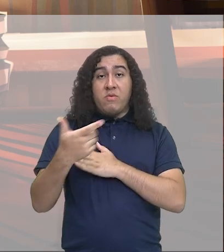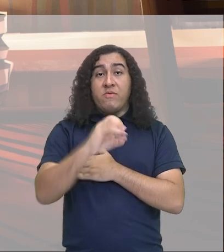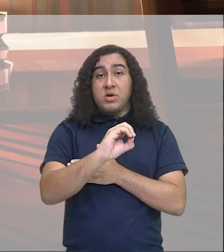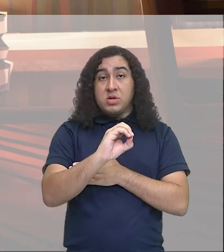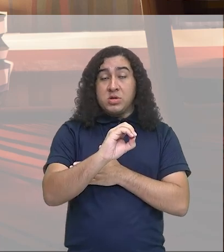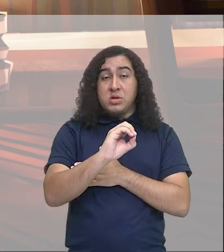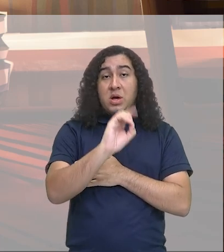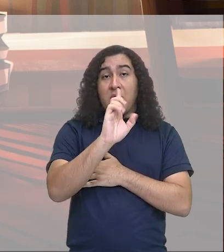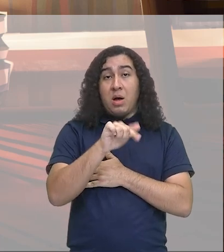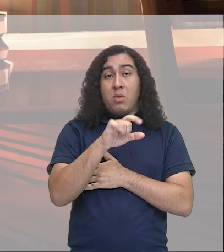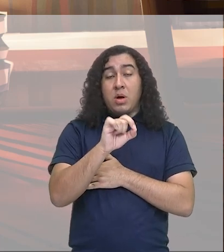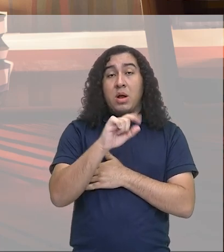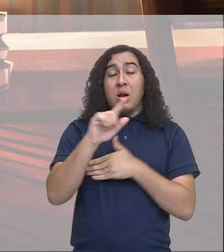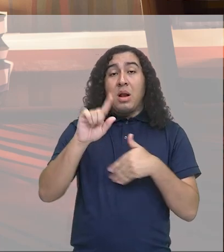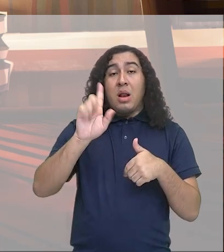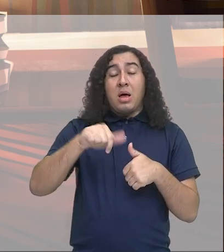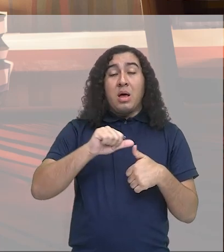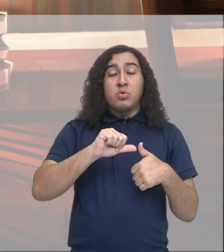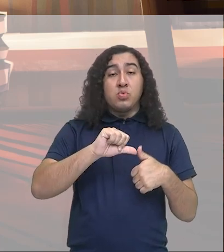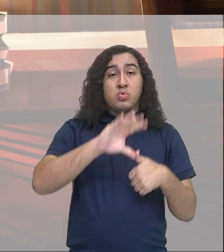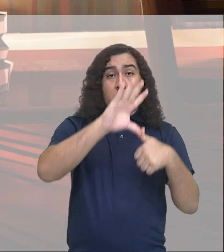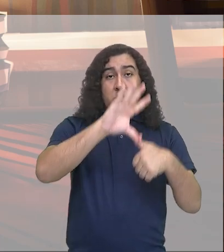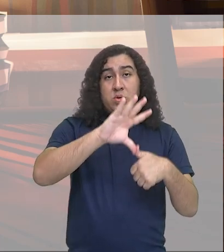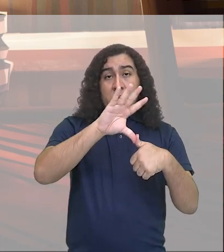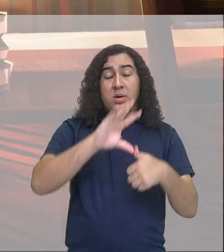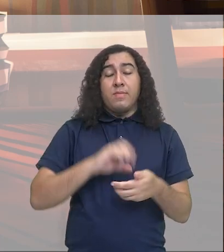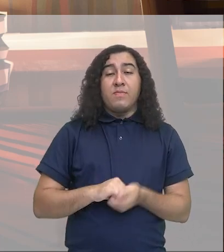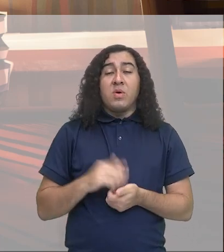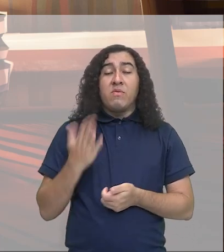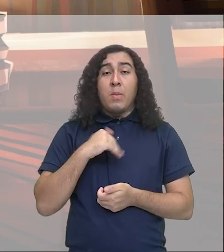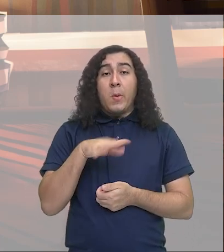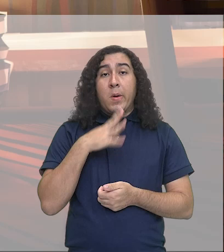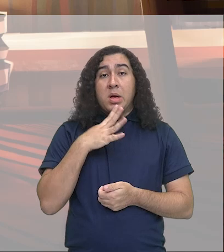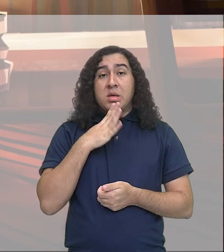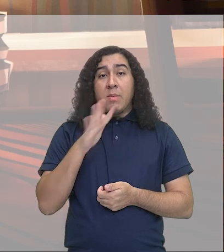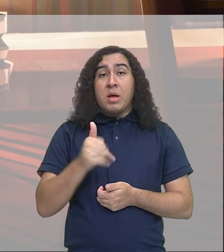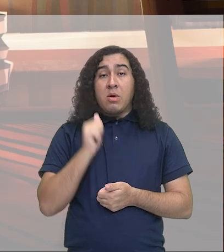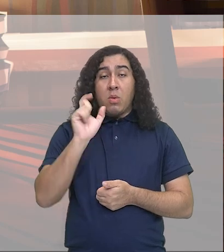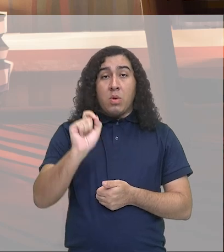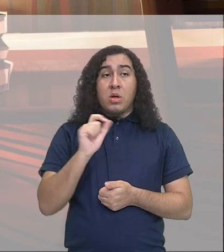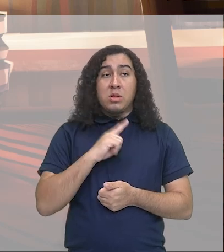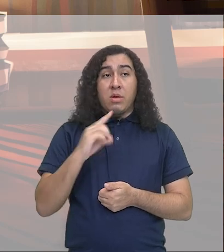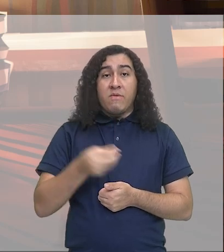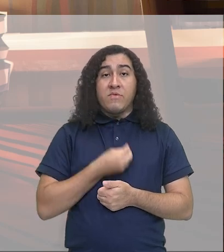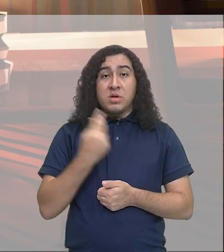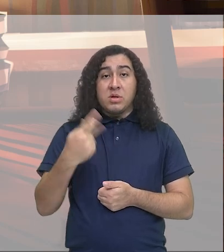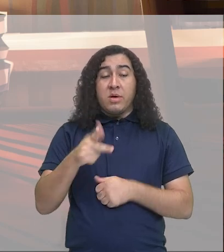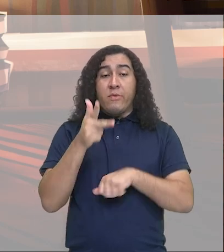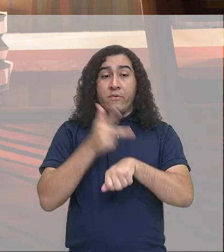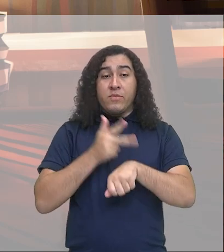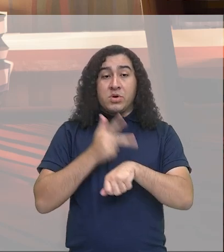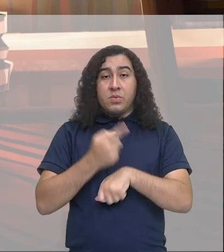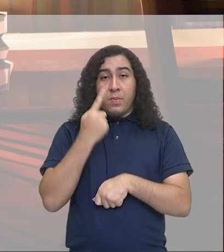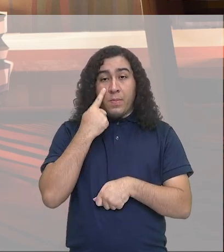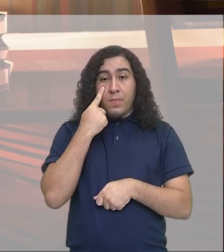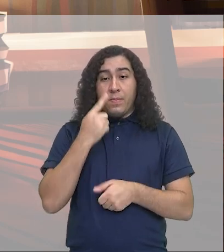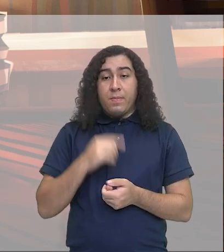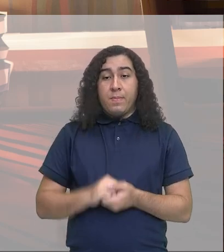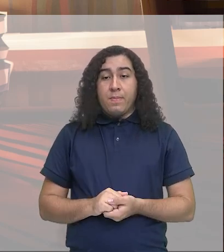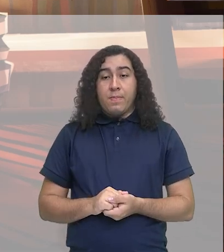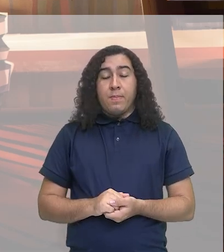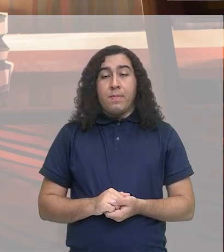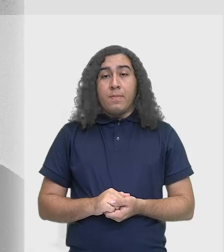um norte-americano. Vamos conhecer um pouco da sua biografia neste vídeo a seguir.